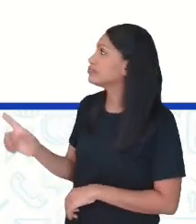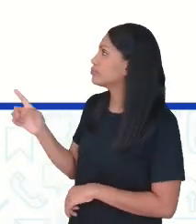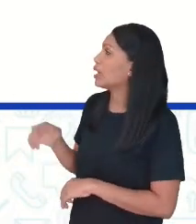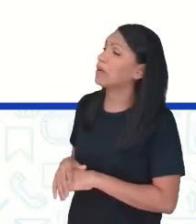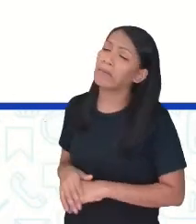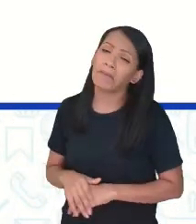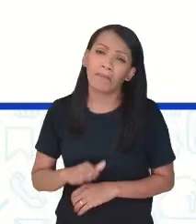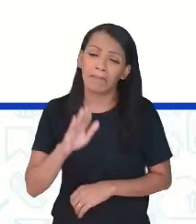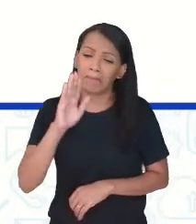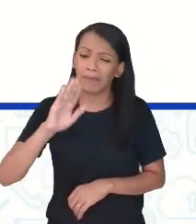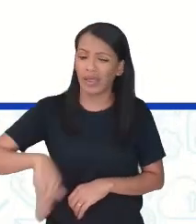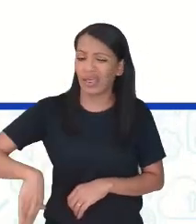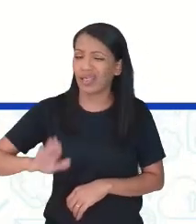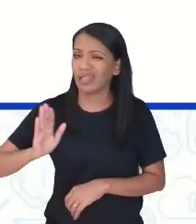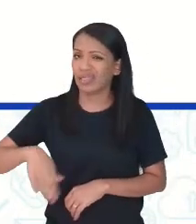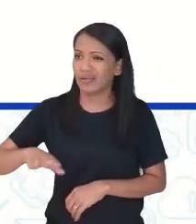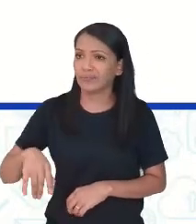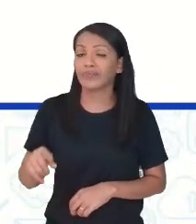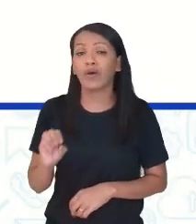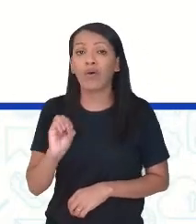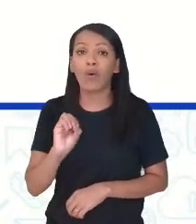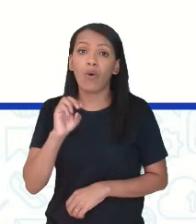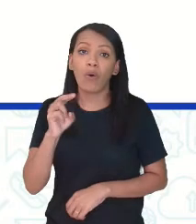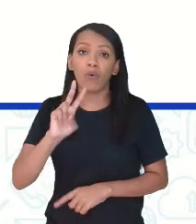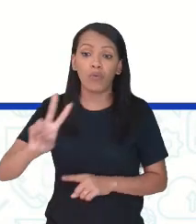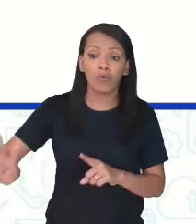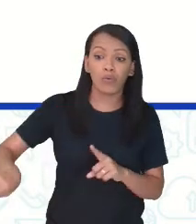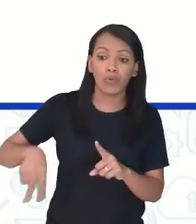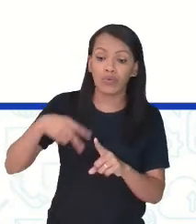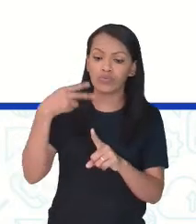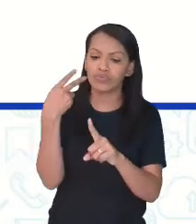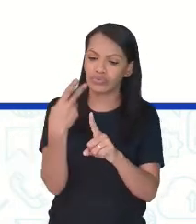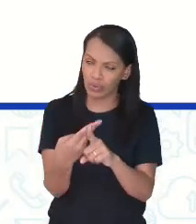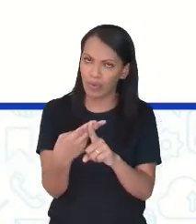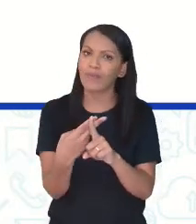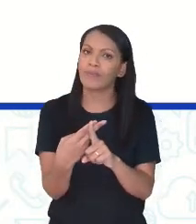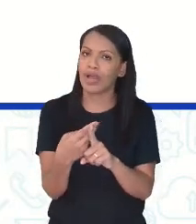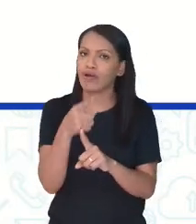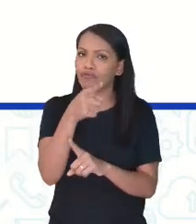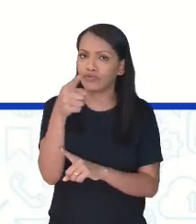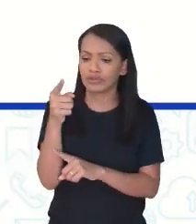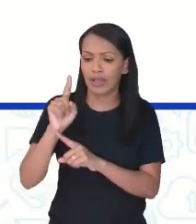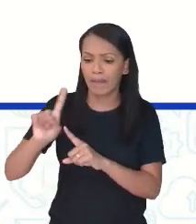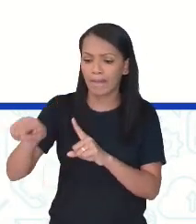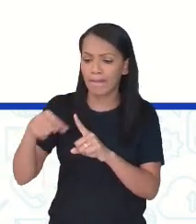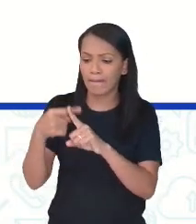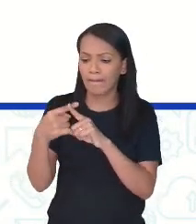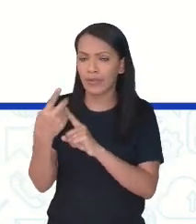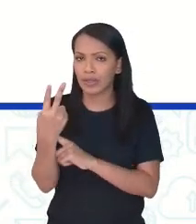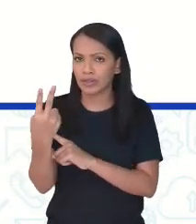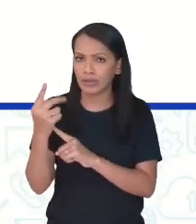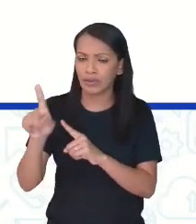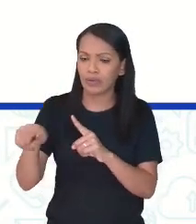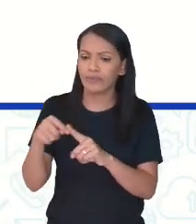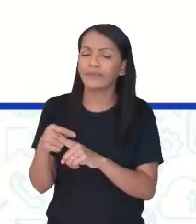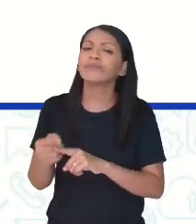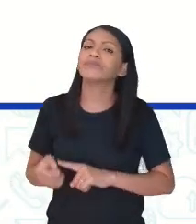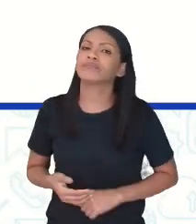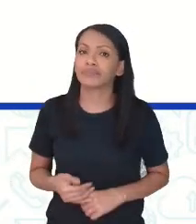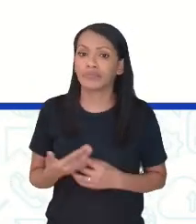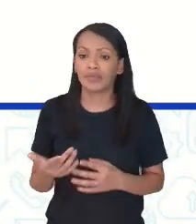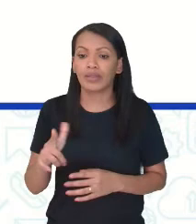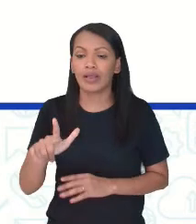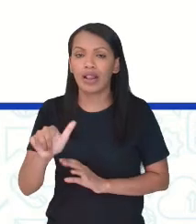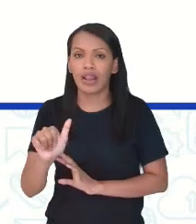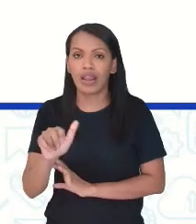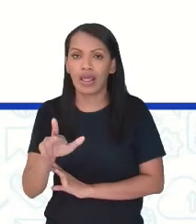uma expressão assim, ó, o dobro, você multiplica por 2, tá bom? Então, por exemplo, Lara e Carol, aí ele diz